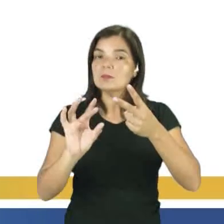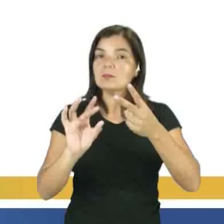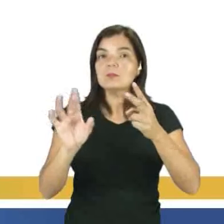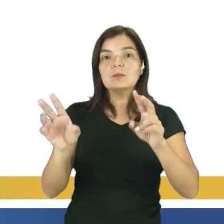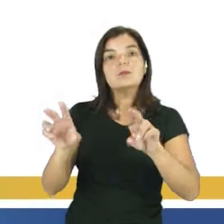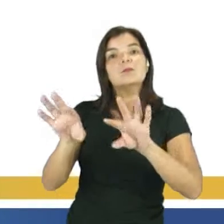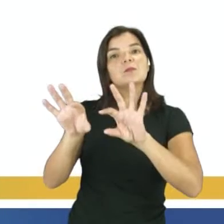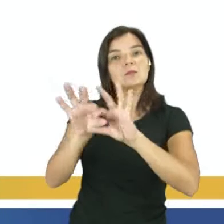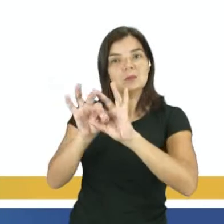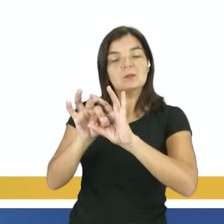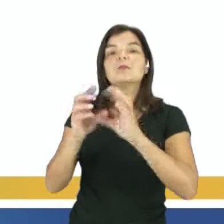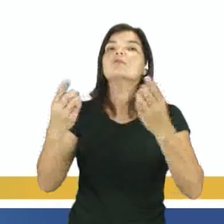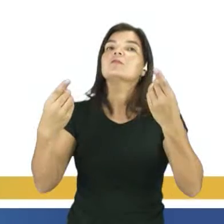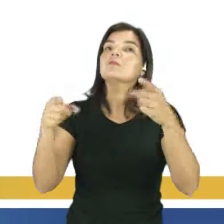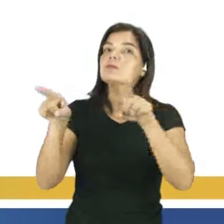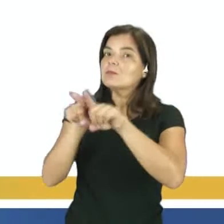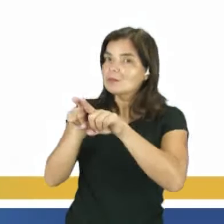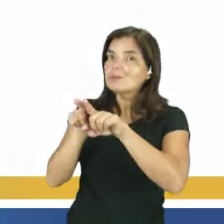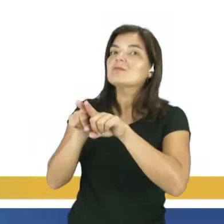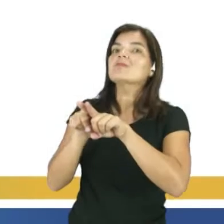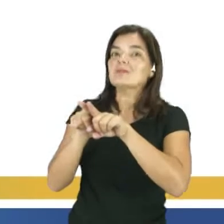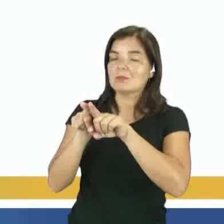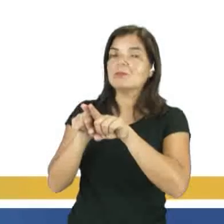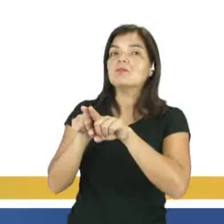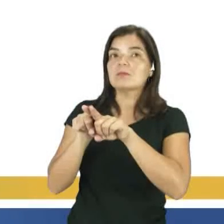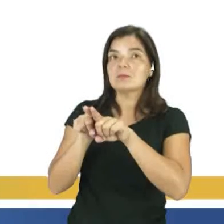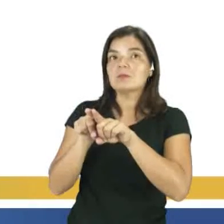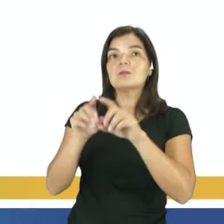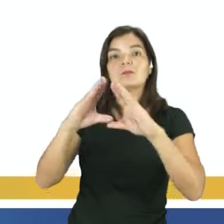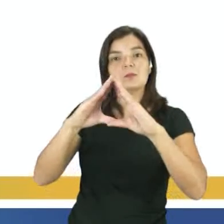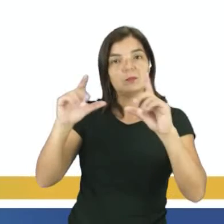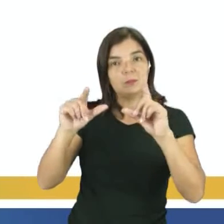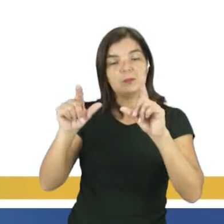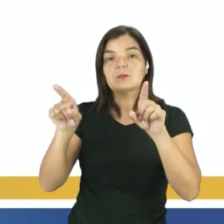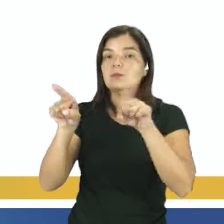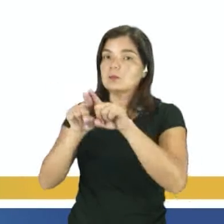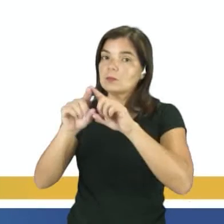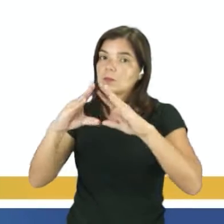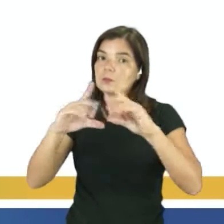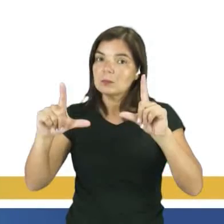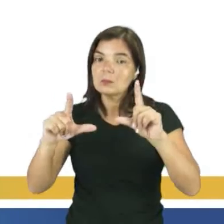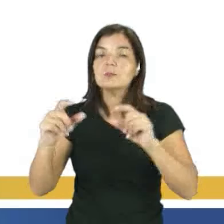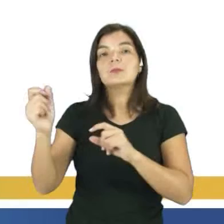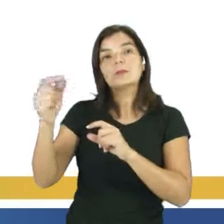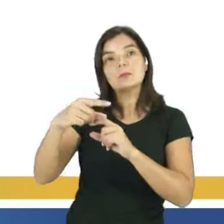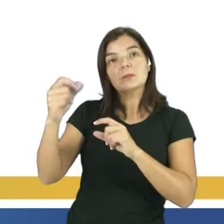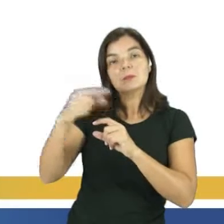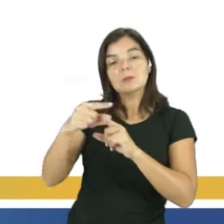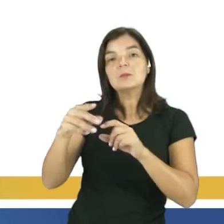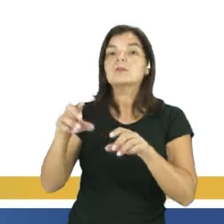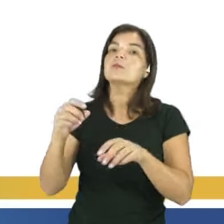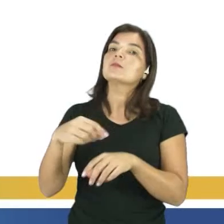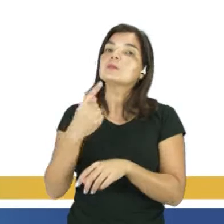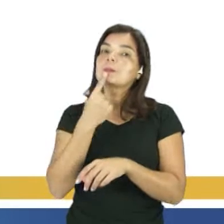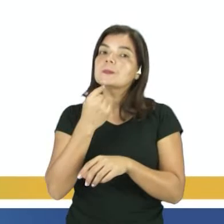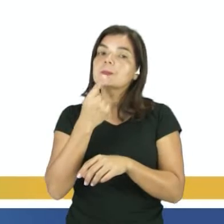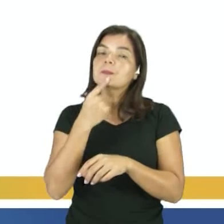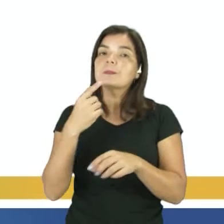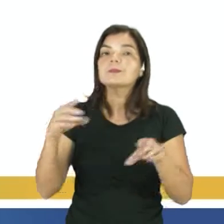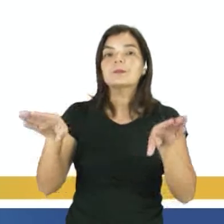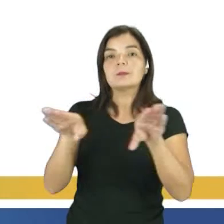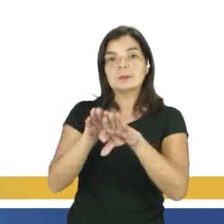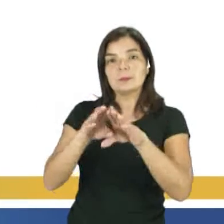pares, são concorrentes. Ou seja, a reta azul escuro é concorrente à reta azul claro e a reta vermelha é concorrente à